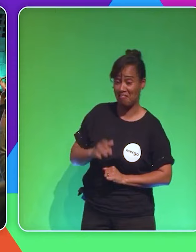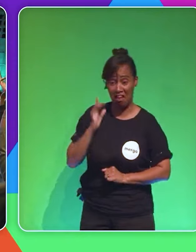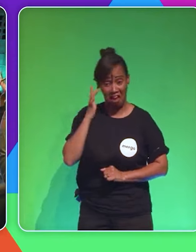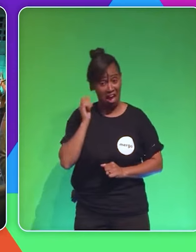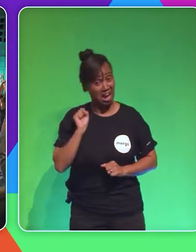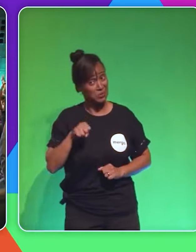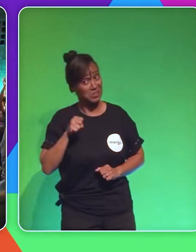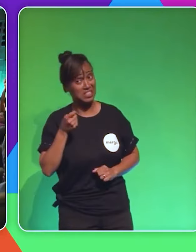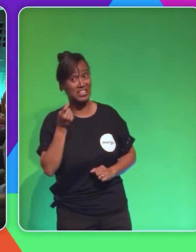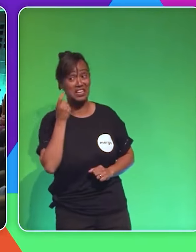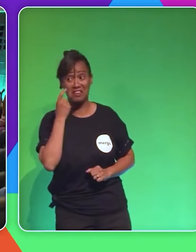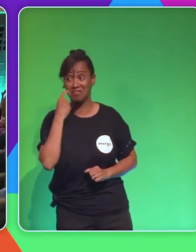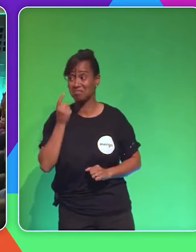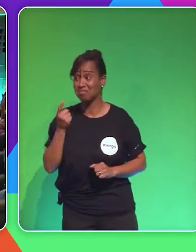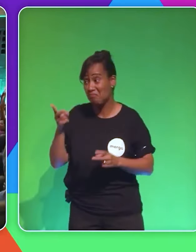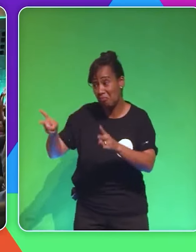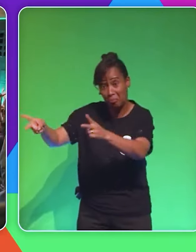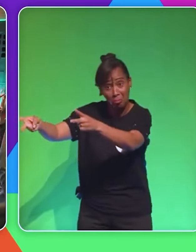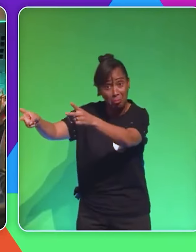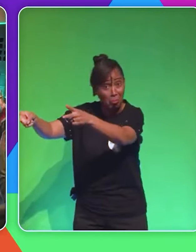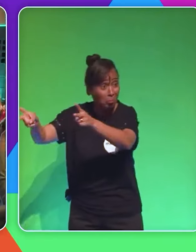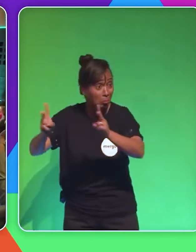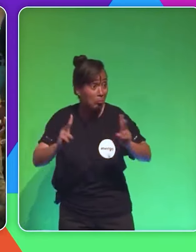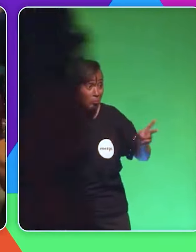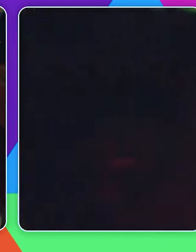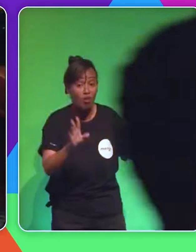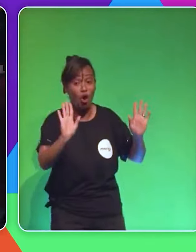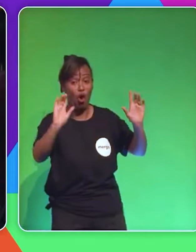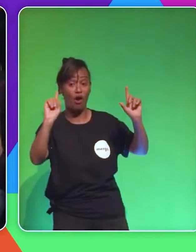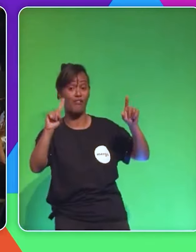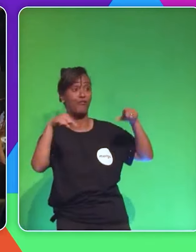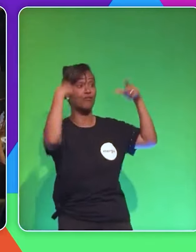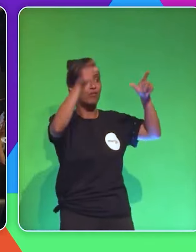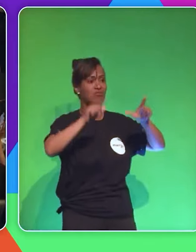vamos continuar aqui vamos